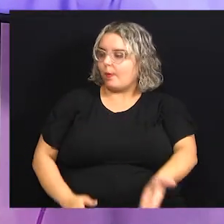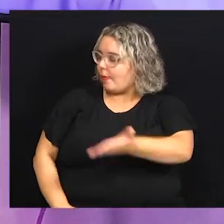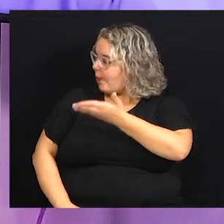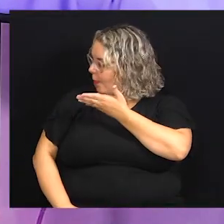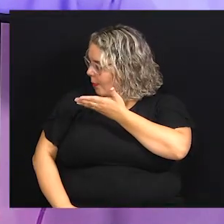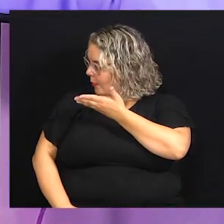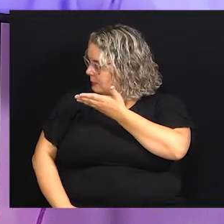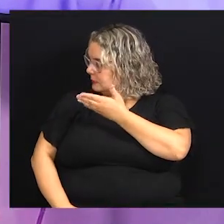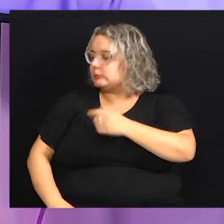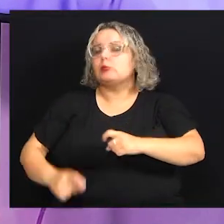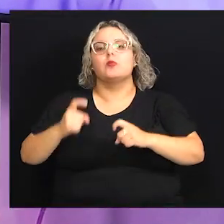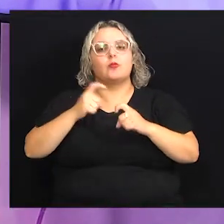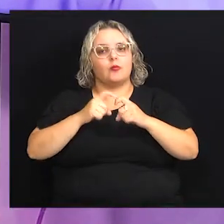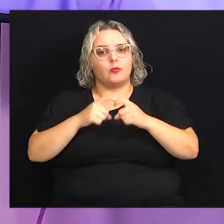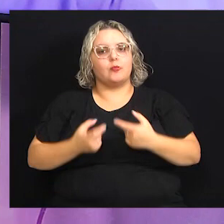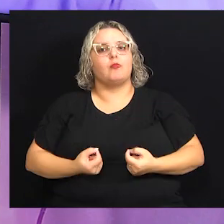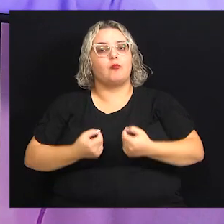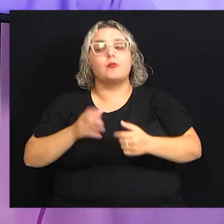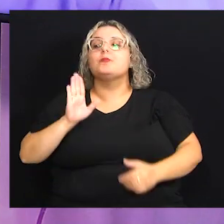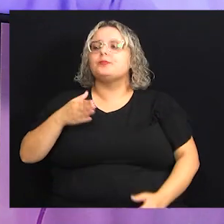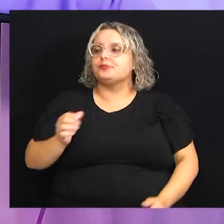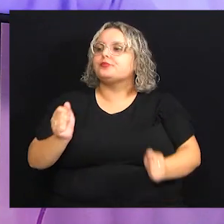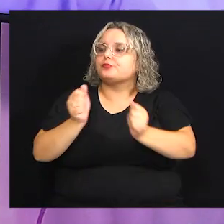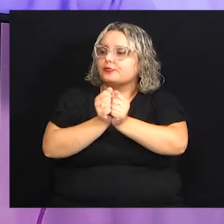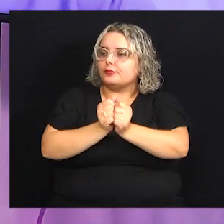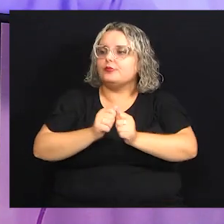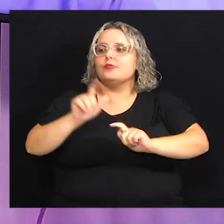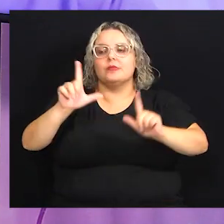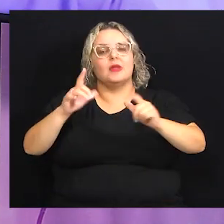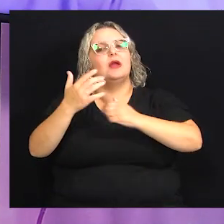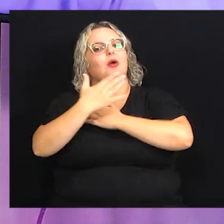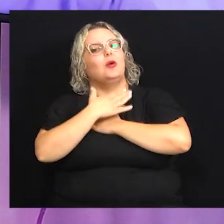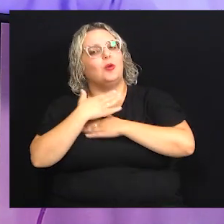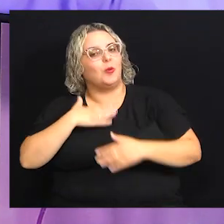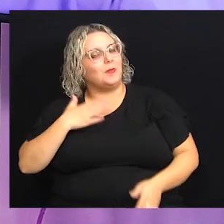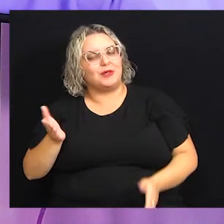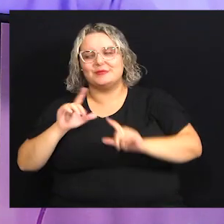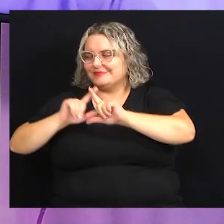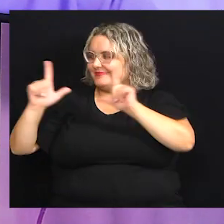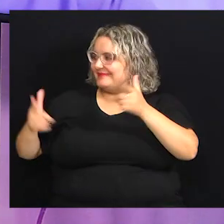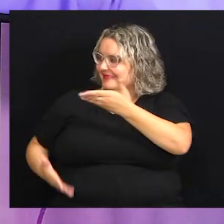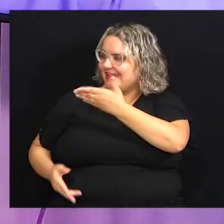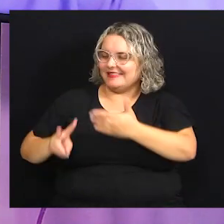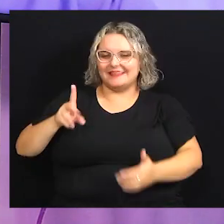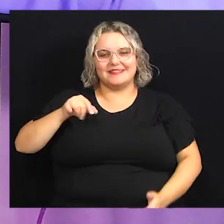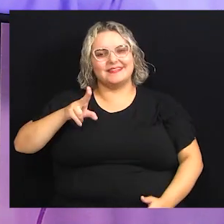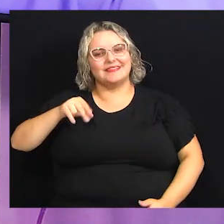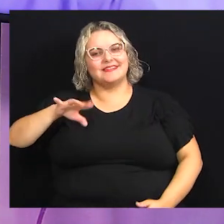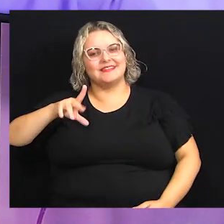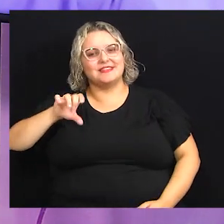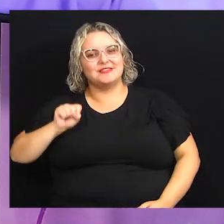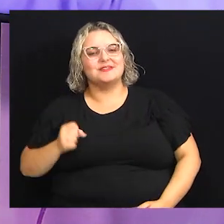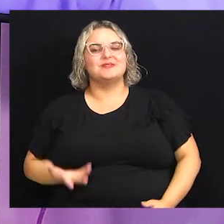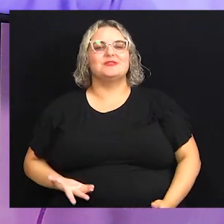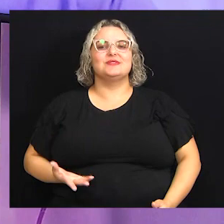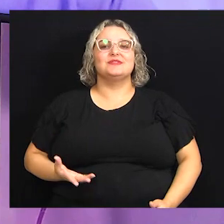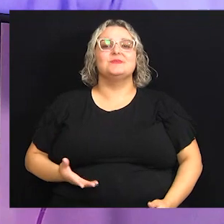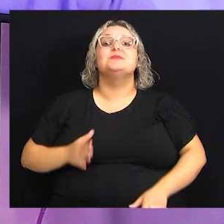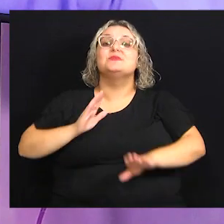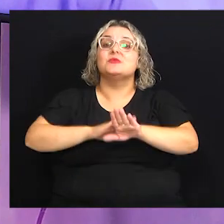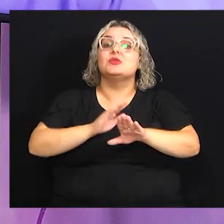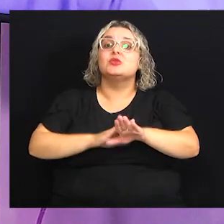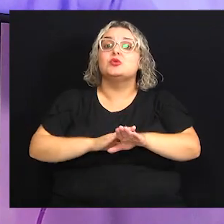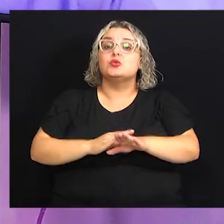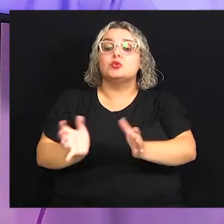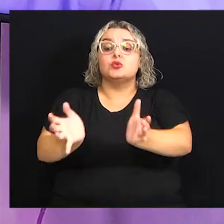olha só, é o médico oncologista que já está aqui na tela comigo, é o Vinícius Conceição. Ele que atua também